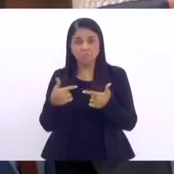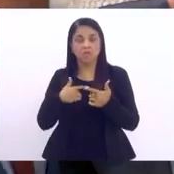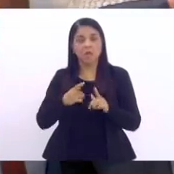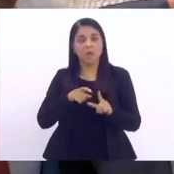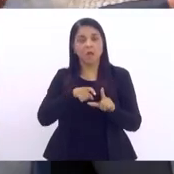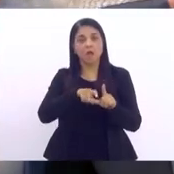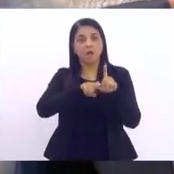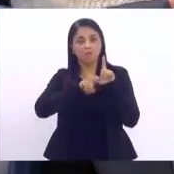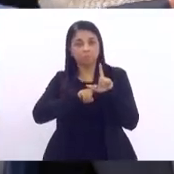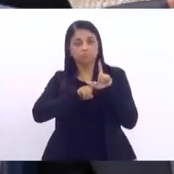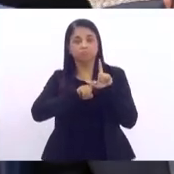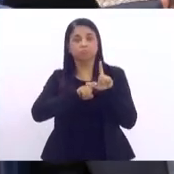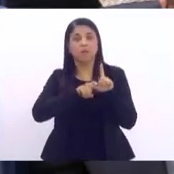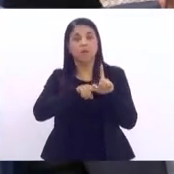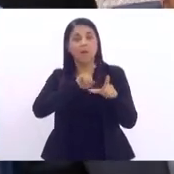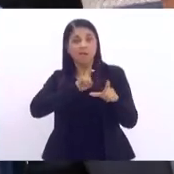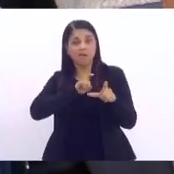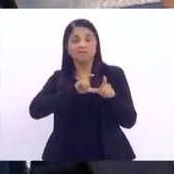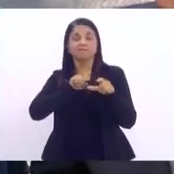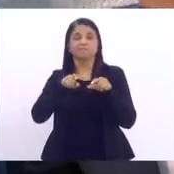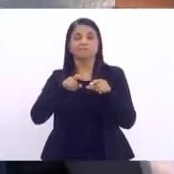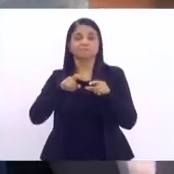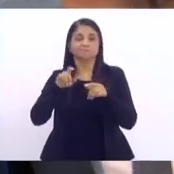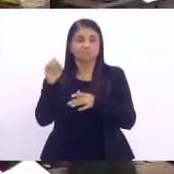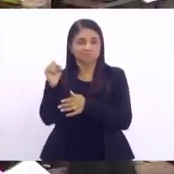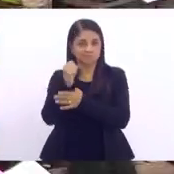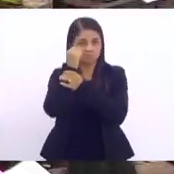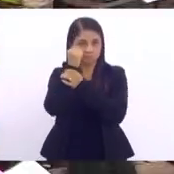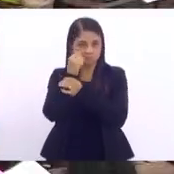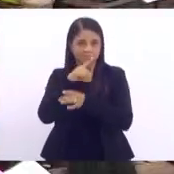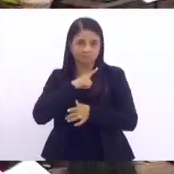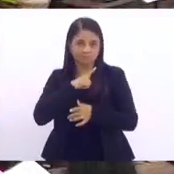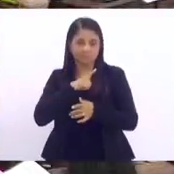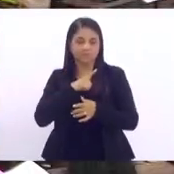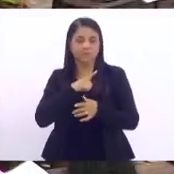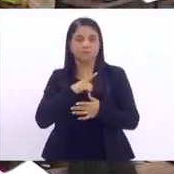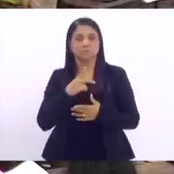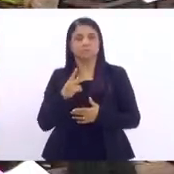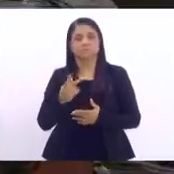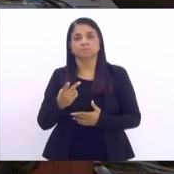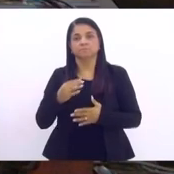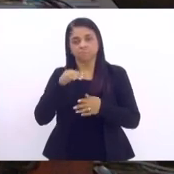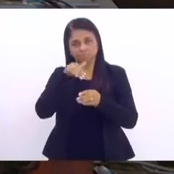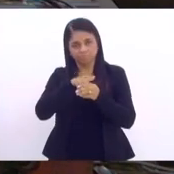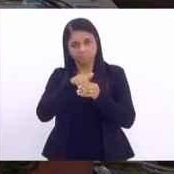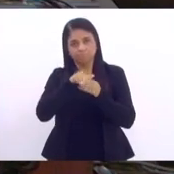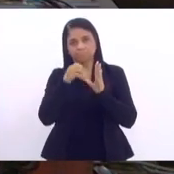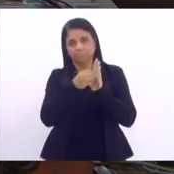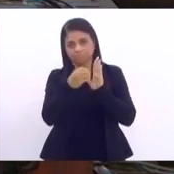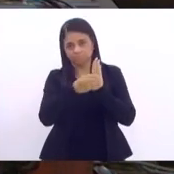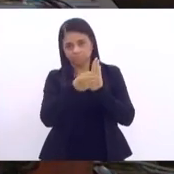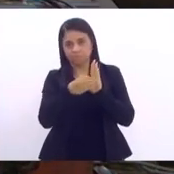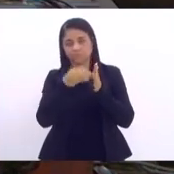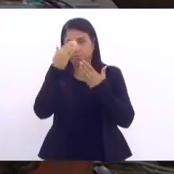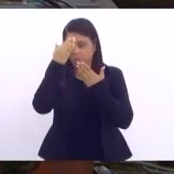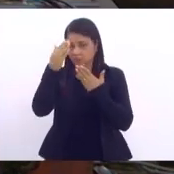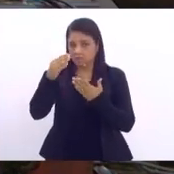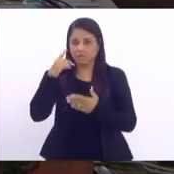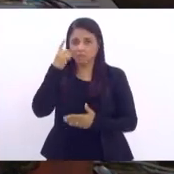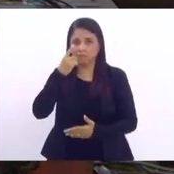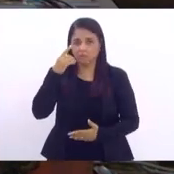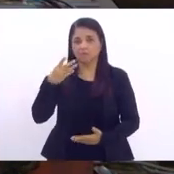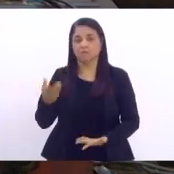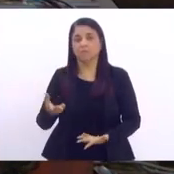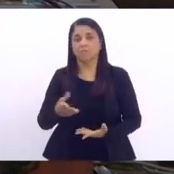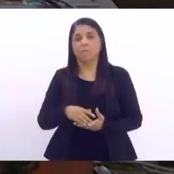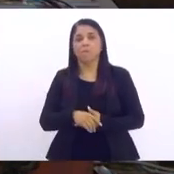forças policiais. Então, presidente, nosso parecer é favorável. Obrigado, deputada Marta. Acaba de chegar ao plenário, aniversariante